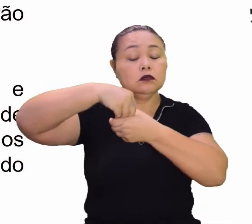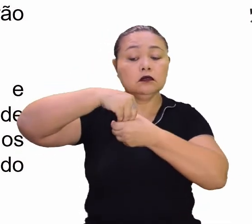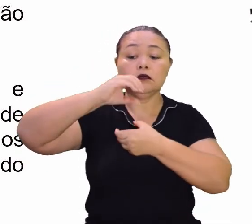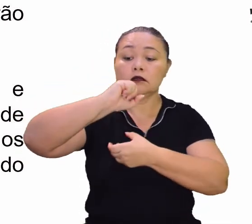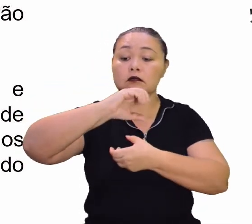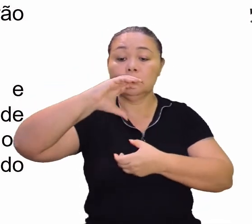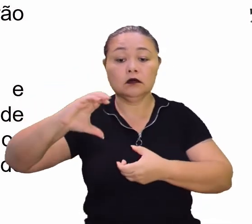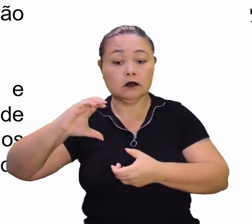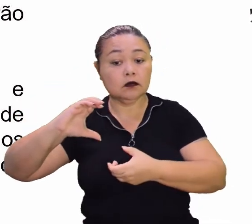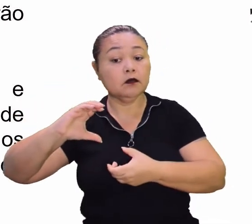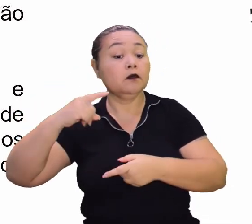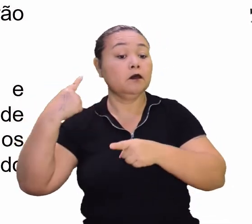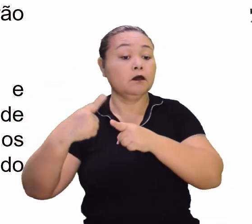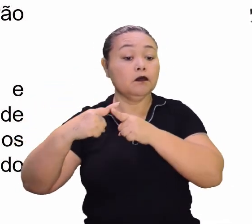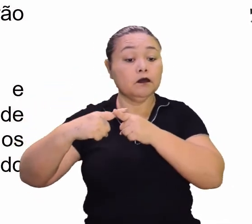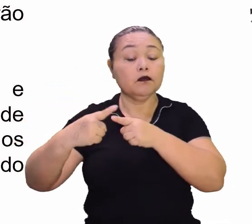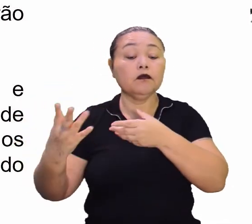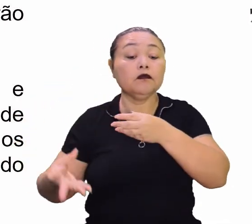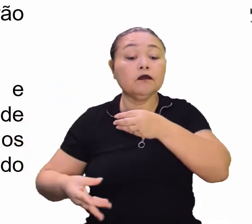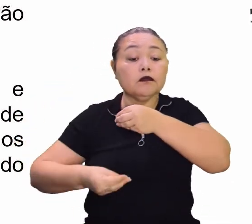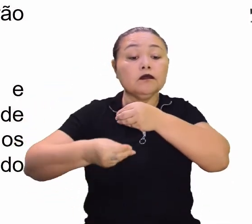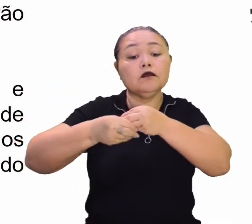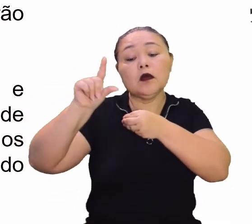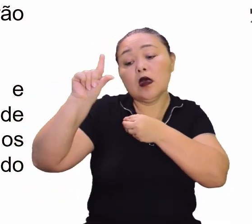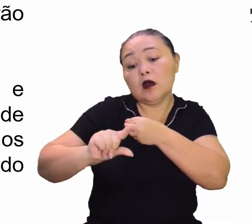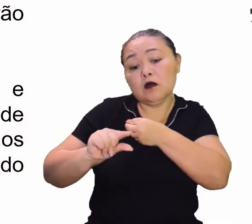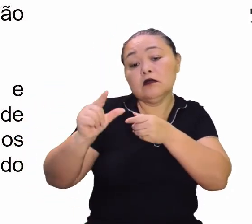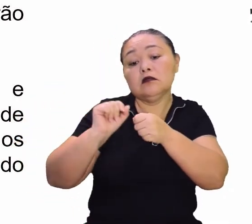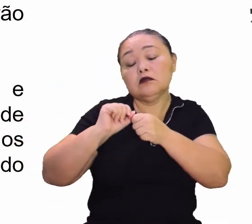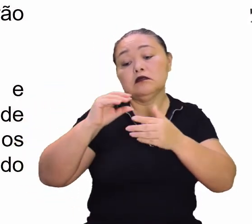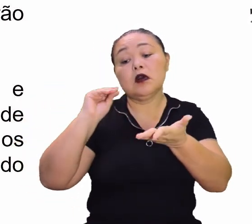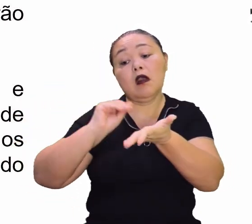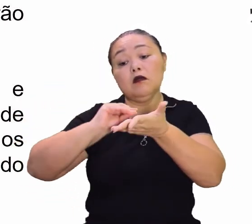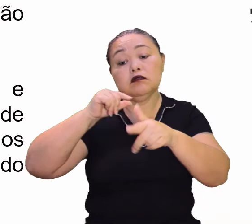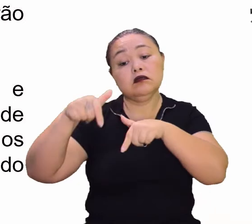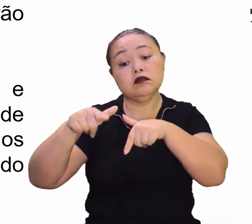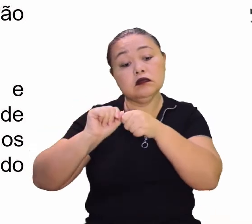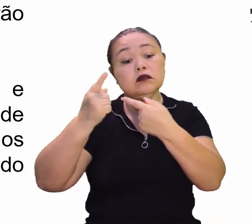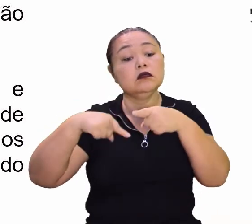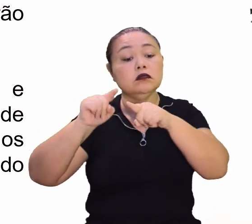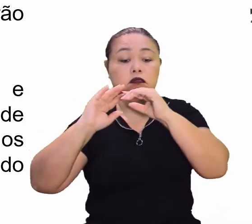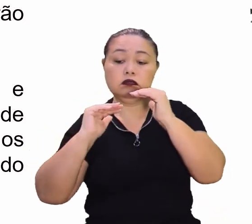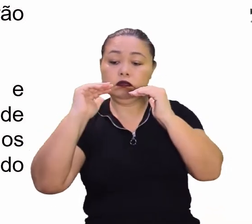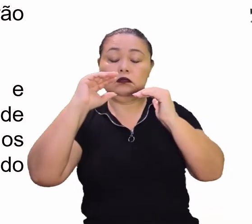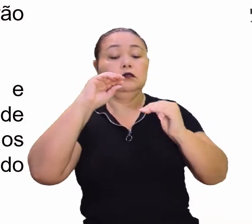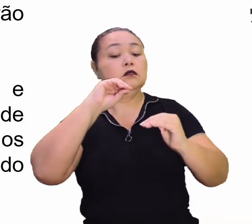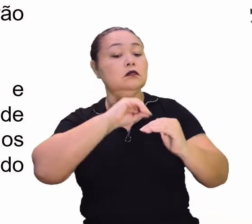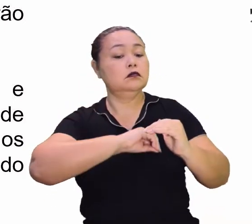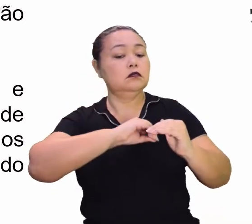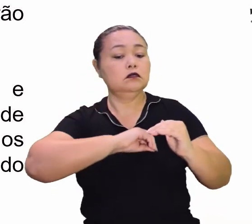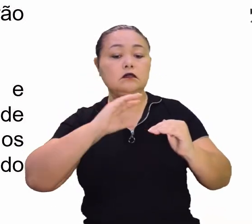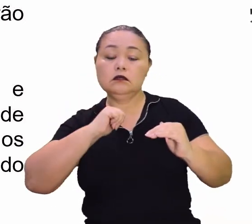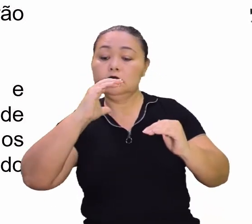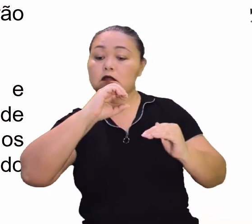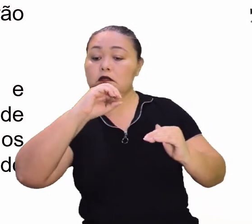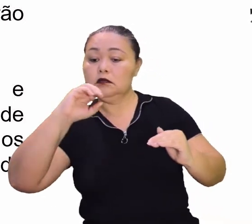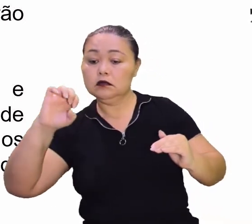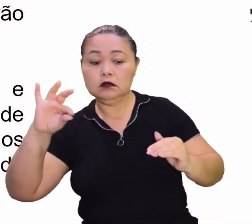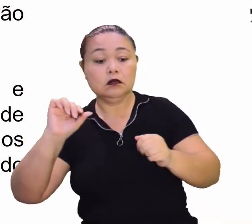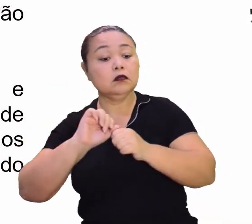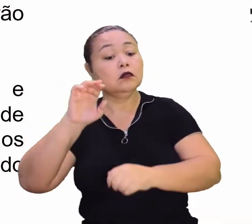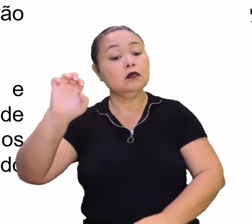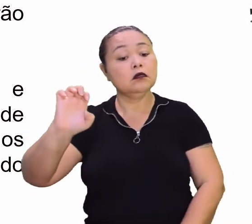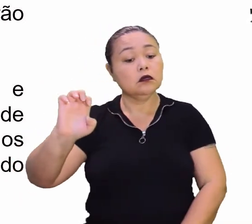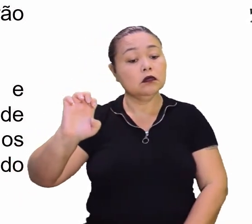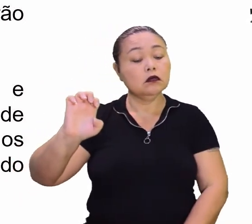parte ocidental, pois a parte integrada tem menores índices de desemprego e padrão de vida mais alto que a parte oeste. Ou